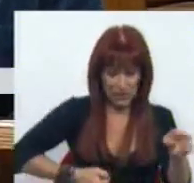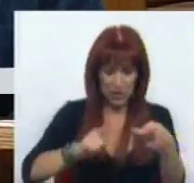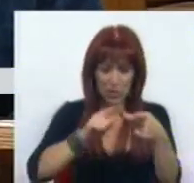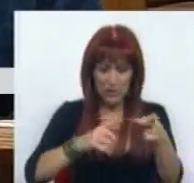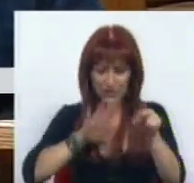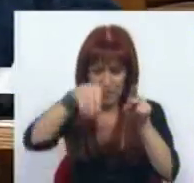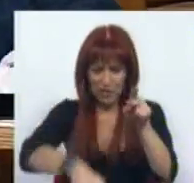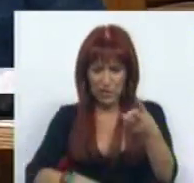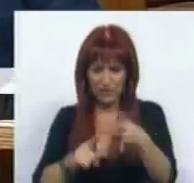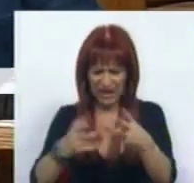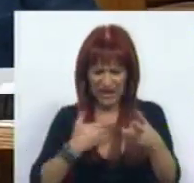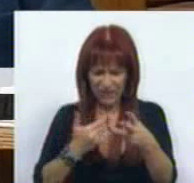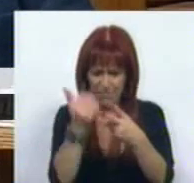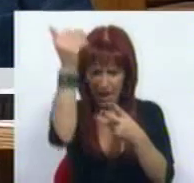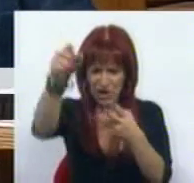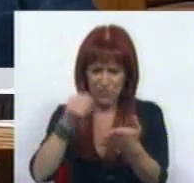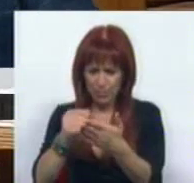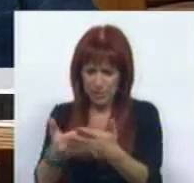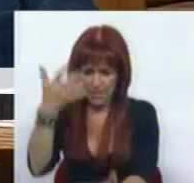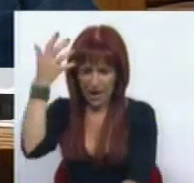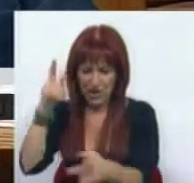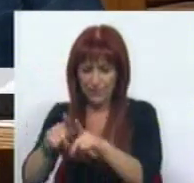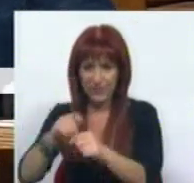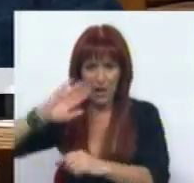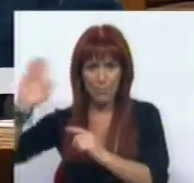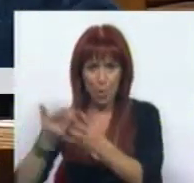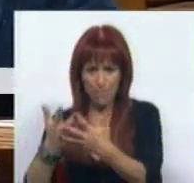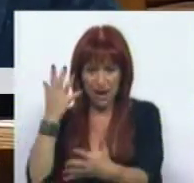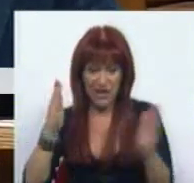recessão, mais dívida, mais pobreza e maior